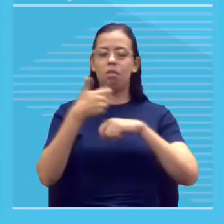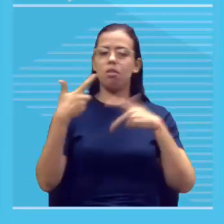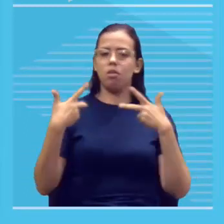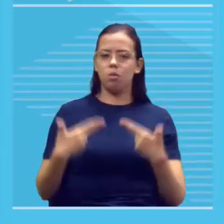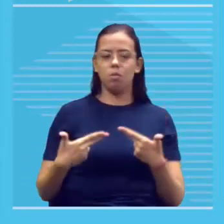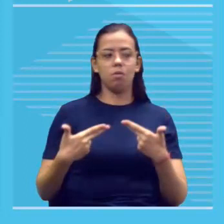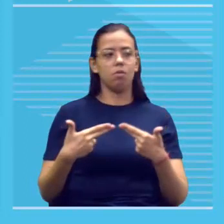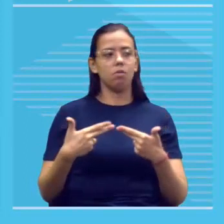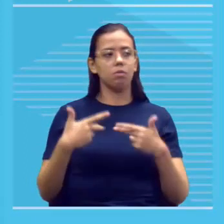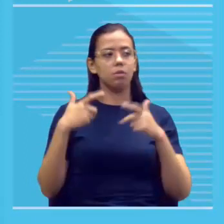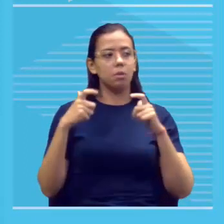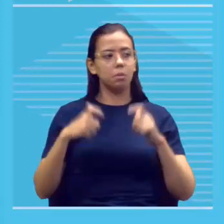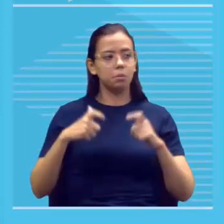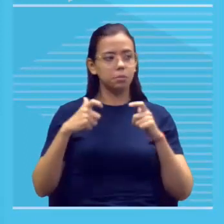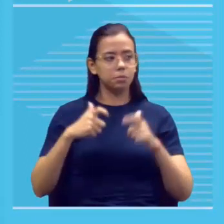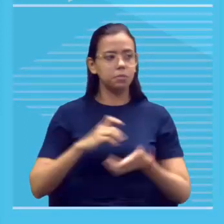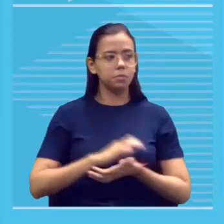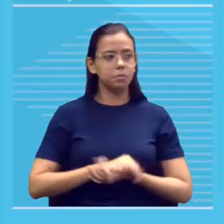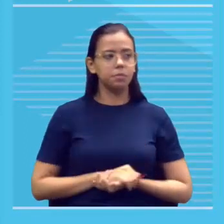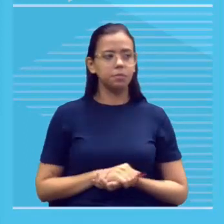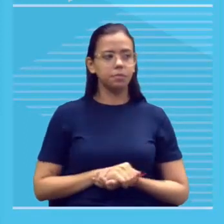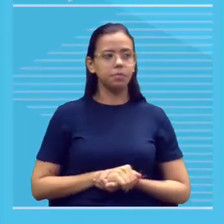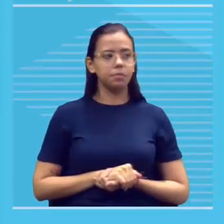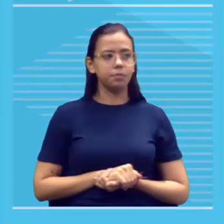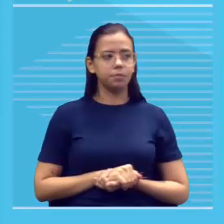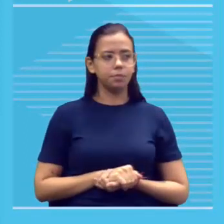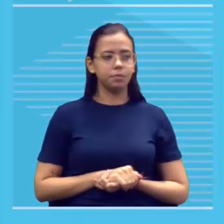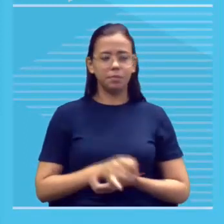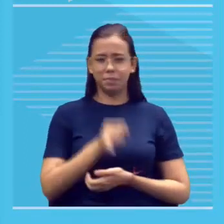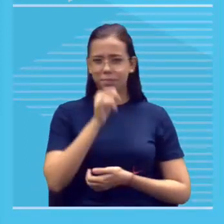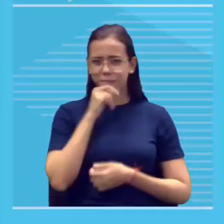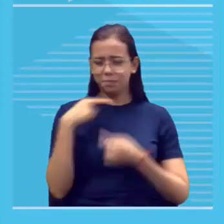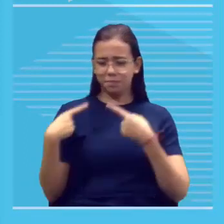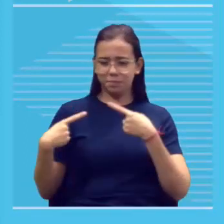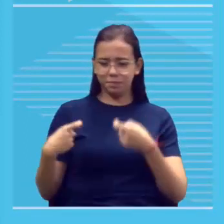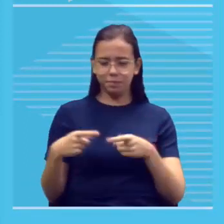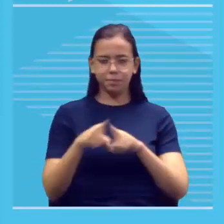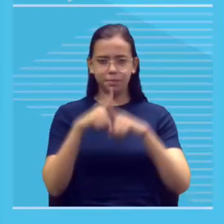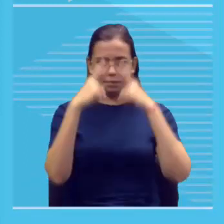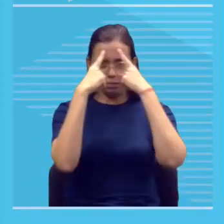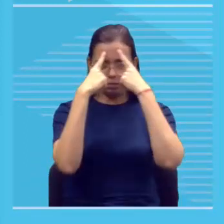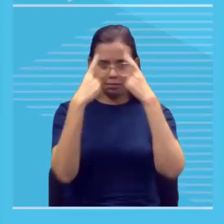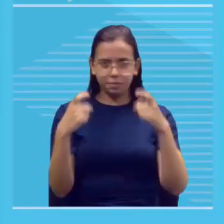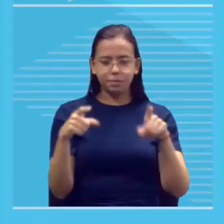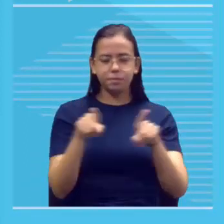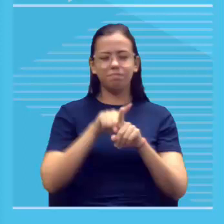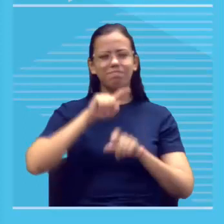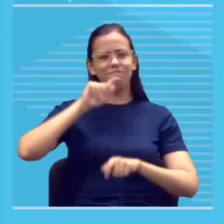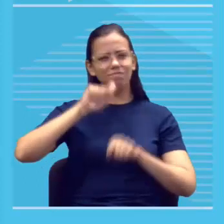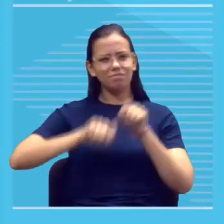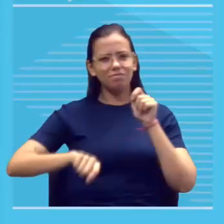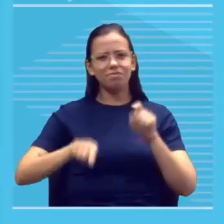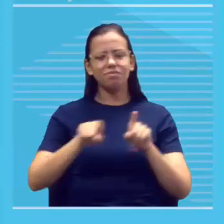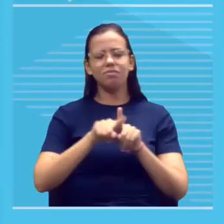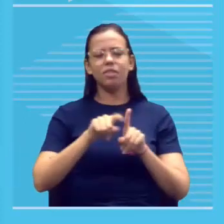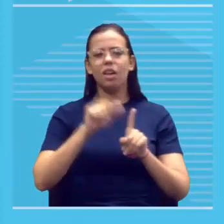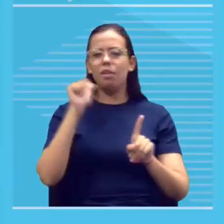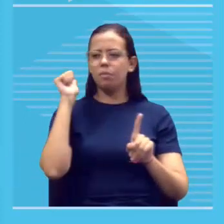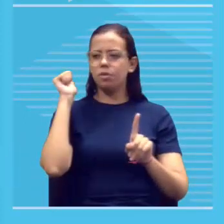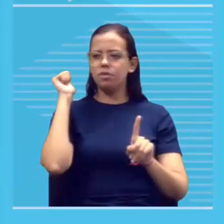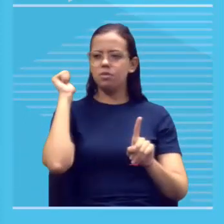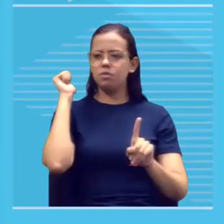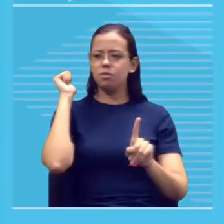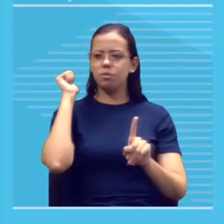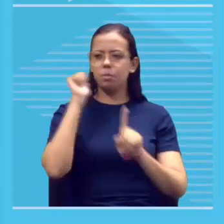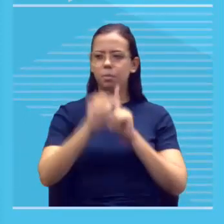e se você perceber Olha só gente o plano guerra violência homicídio feminicídio tudo de ruim